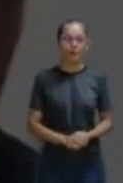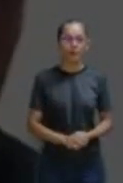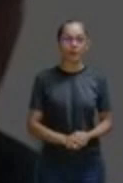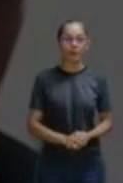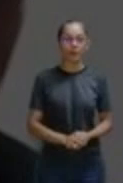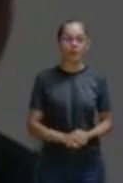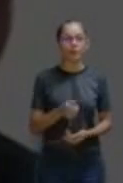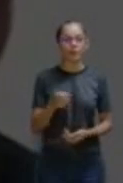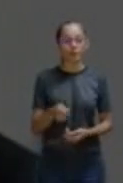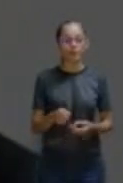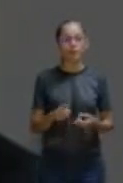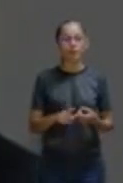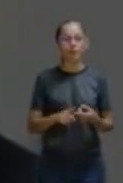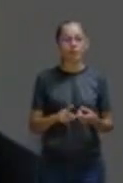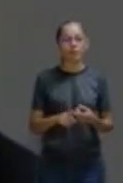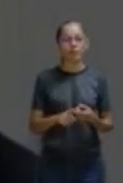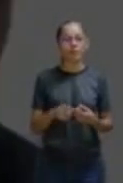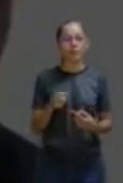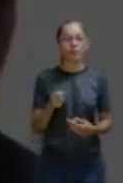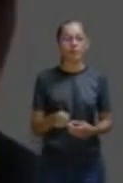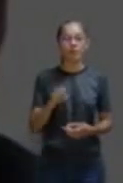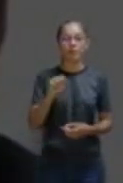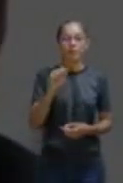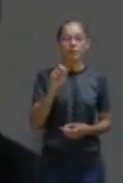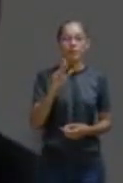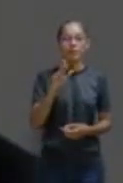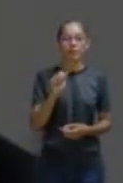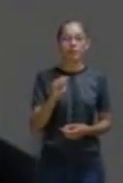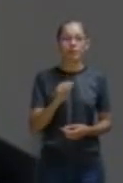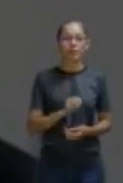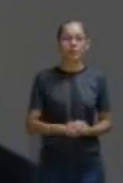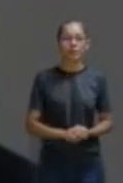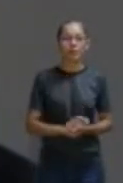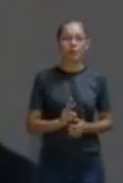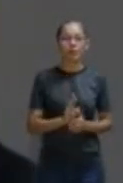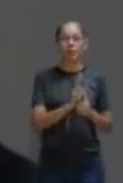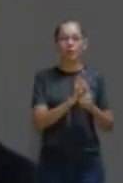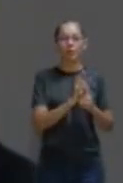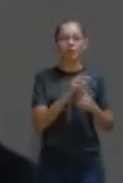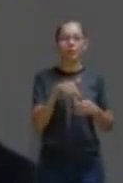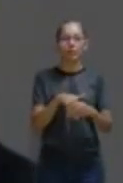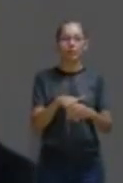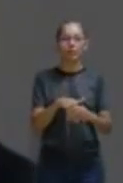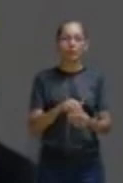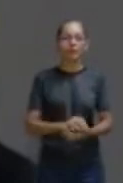juízes dessa corte, e também a doutora Sala, nossa procuradora eleitoral.